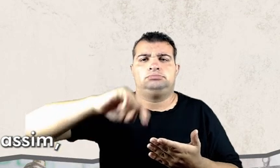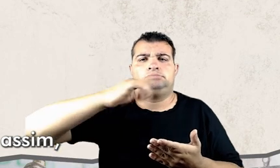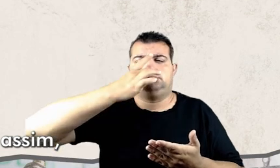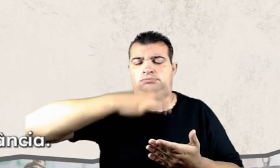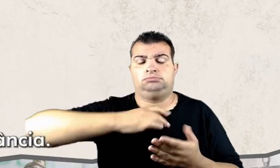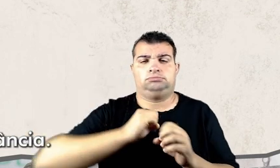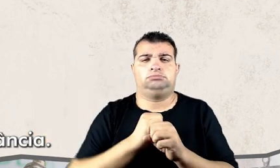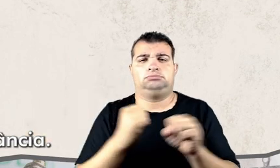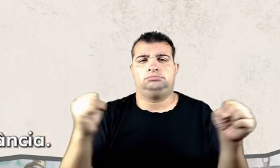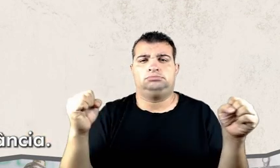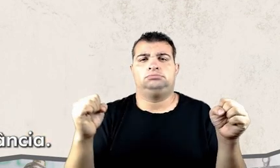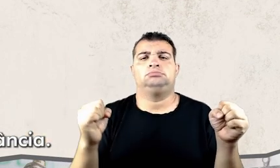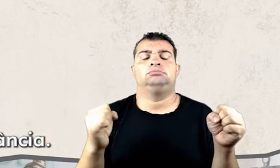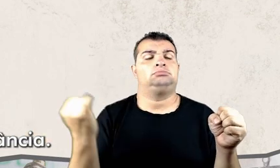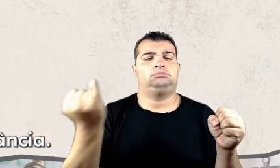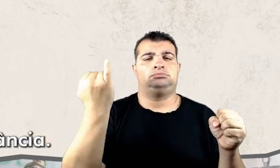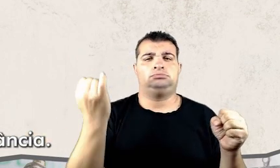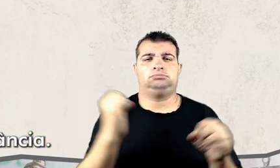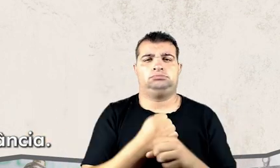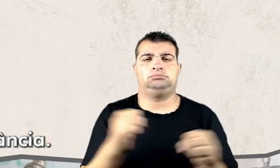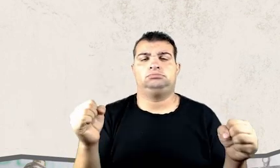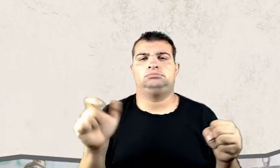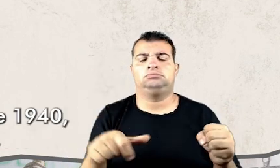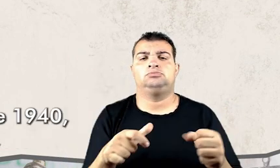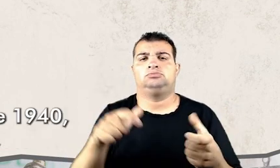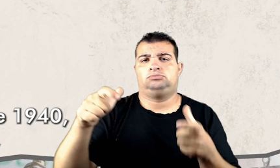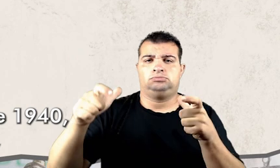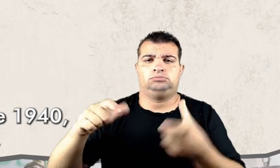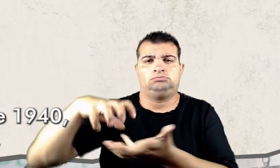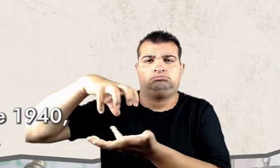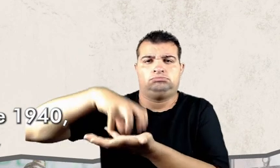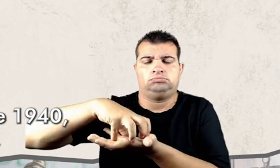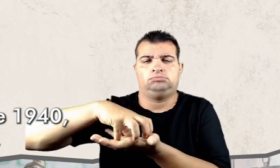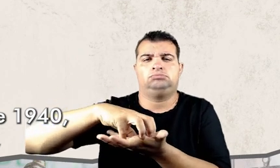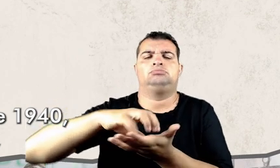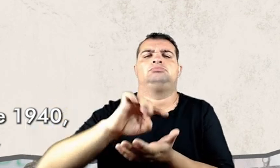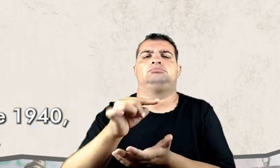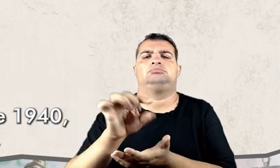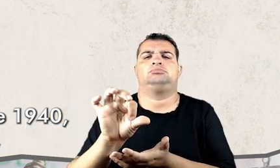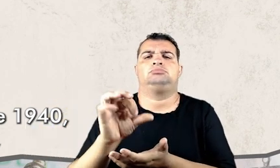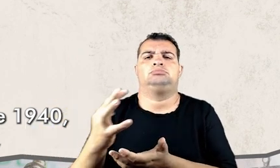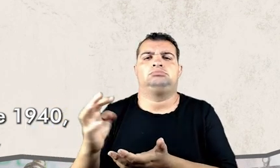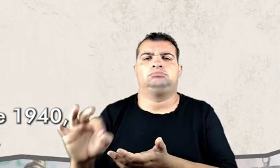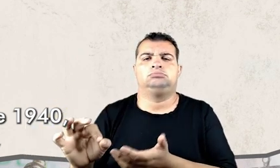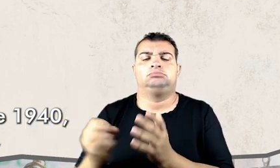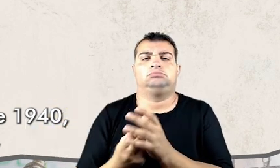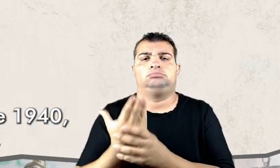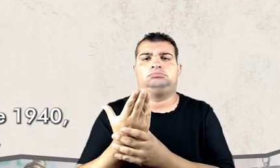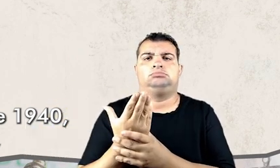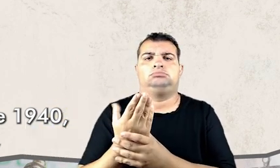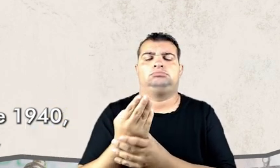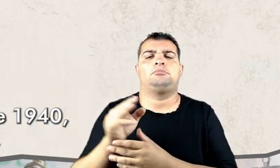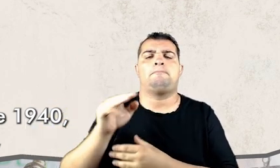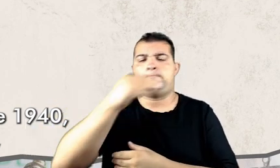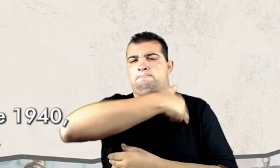para nós, assim, com uma grande importância, foi a clínica, também na década de 1940,